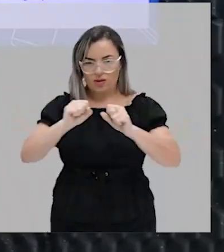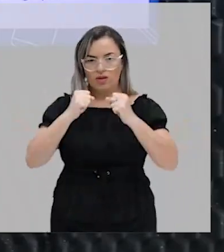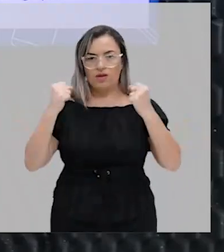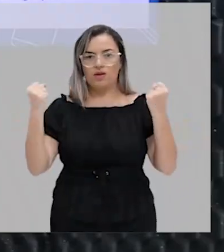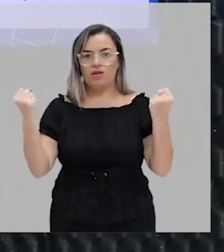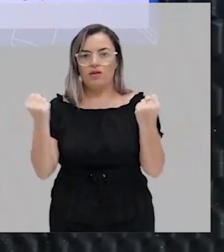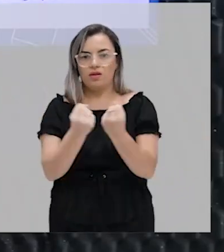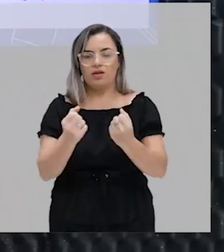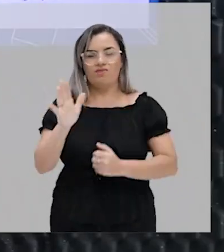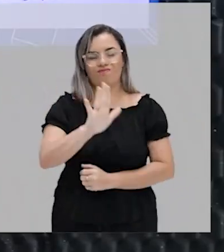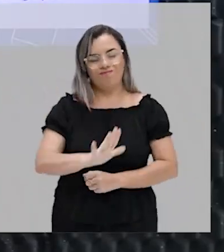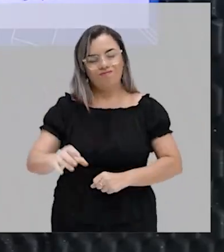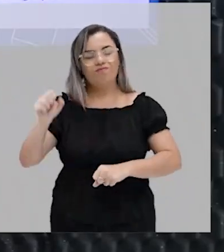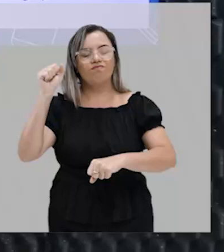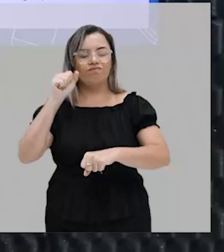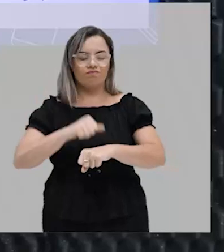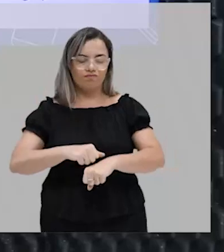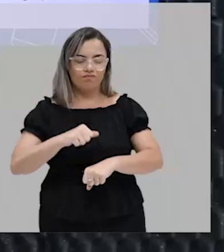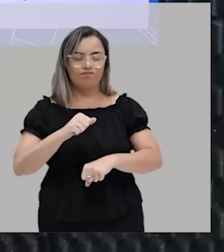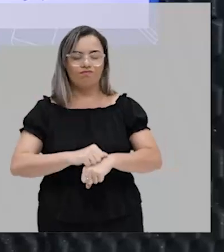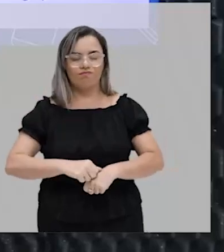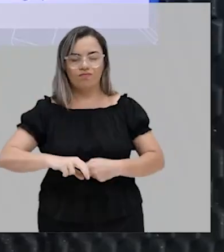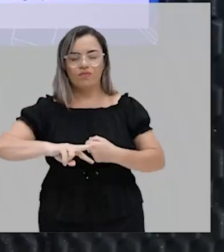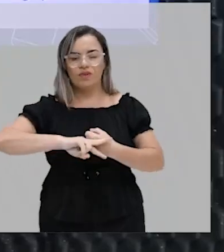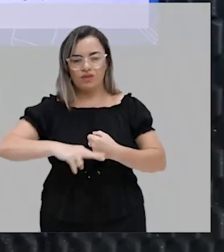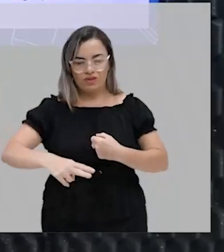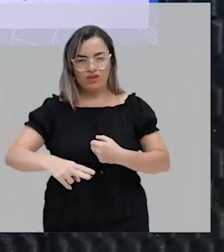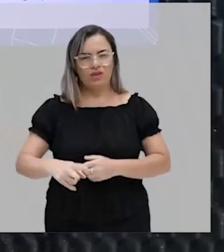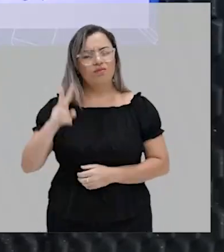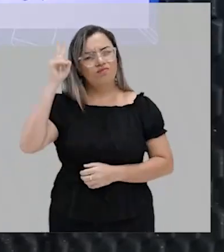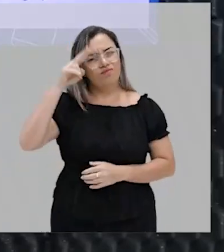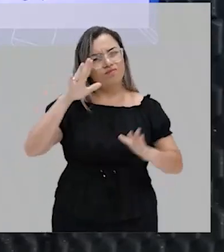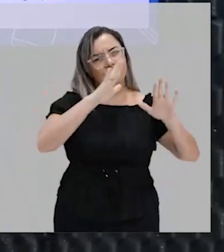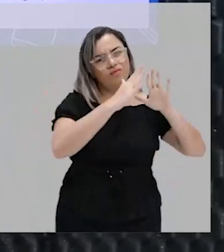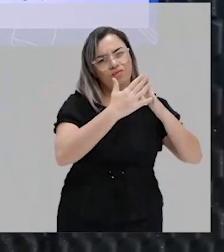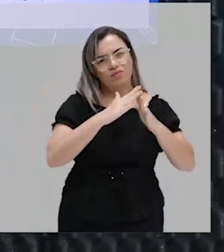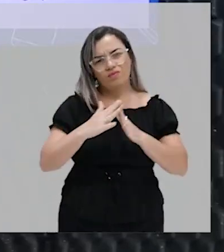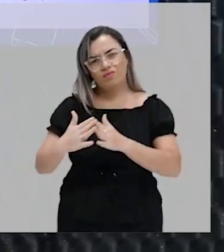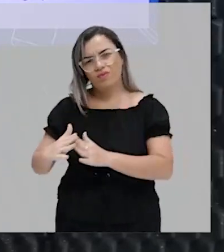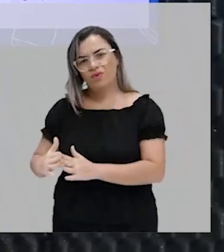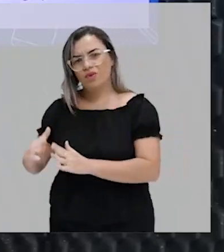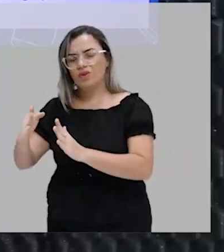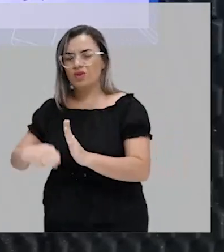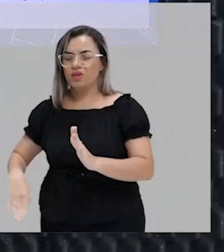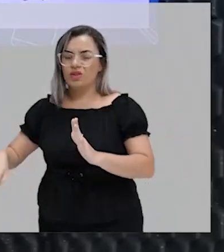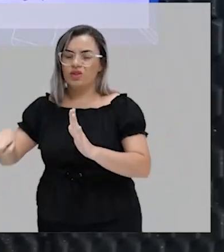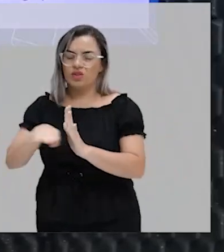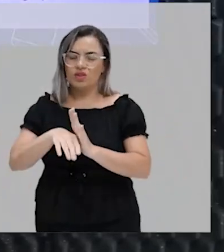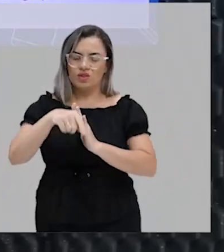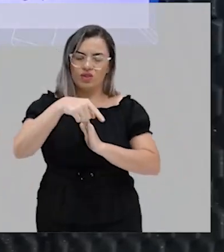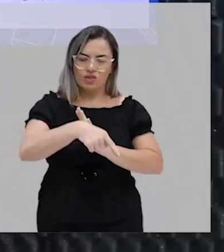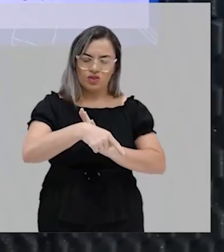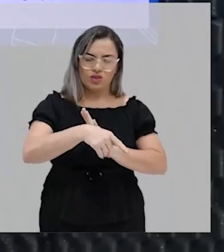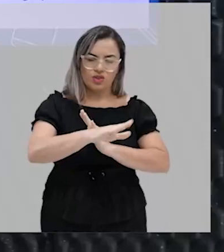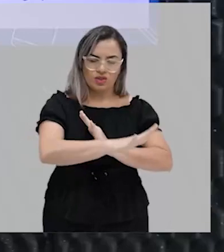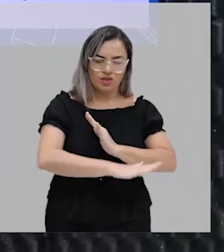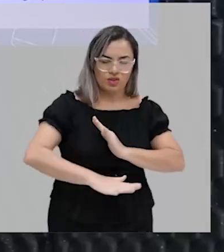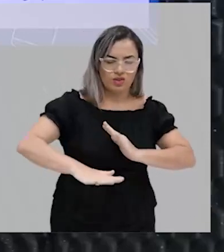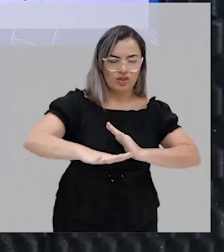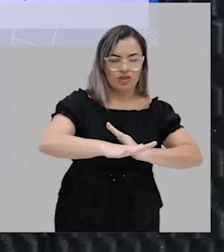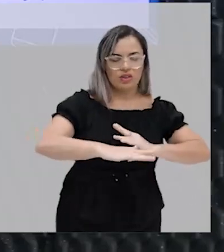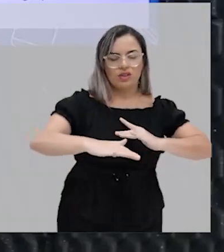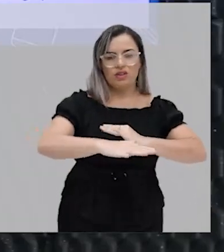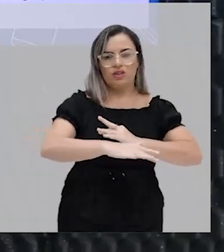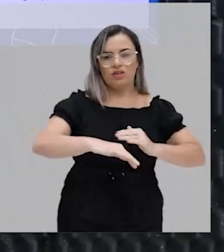pessoas pobres, tá? Lembra da favelização? Pessoas que chegam aqui para residir, não tem onde, vão residir onde? Nas áreas